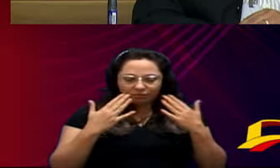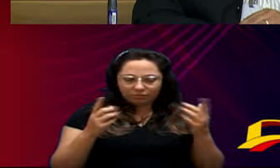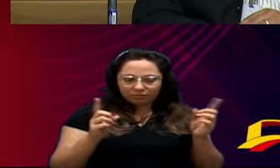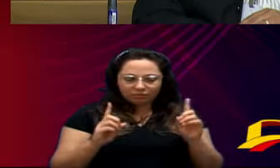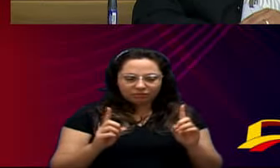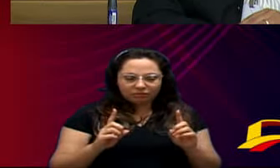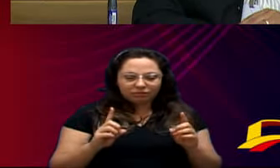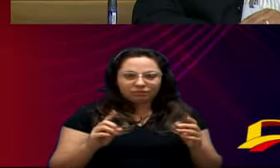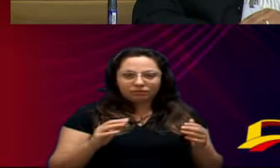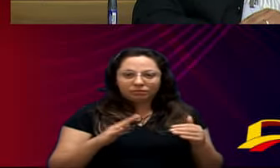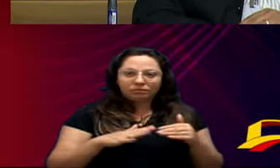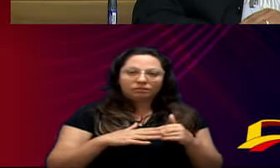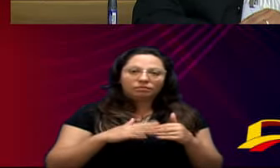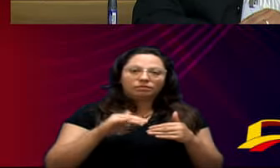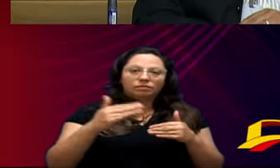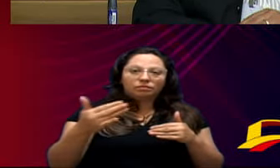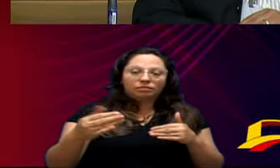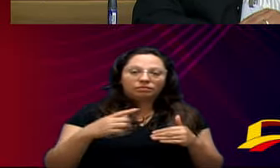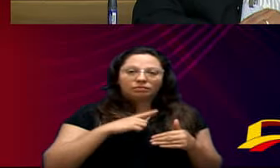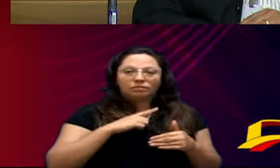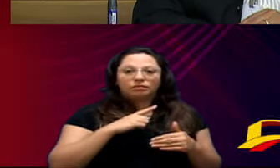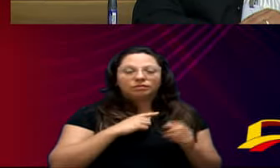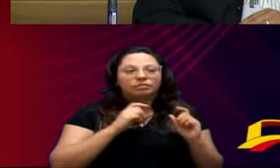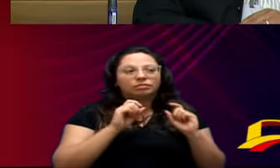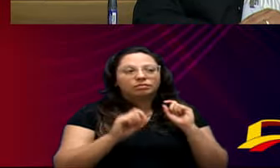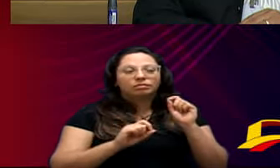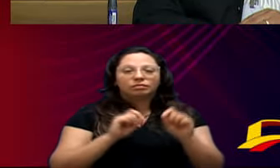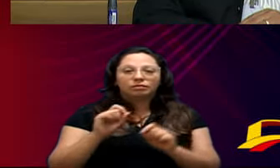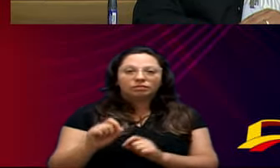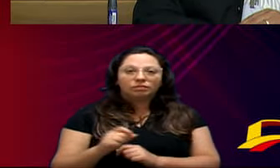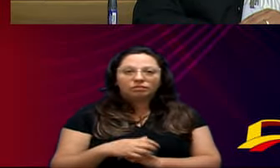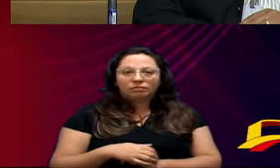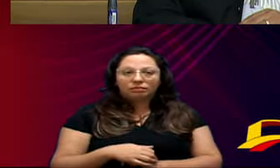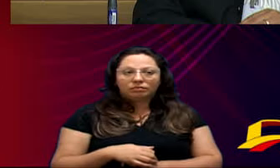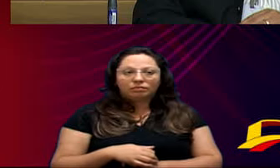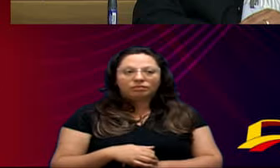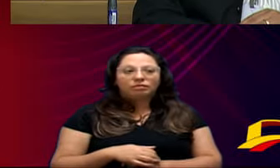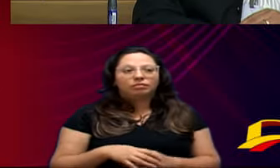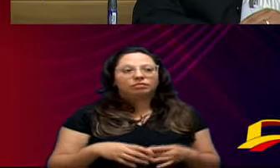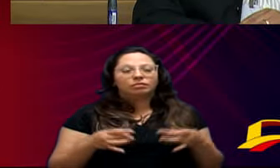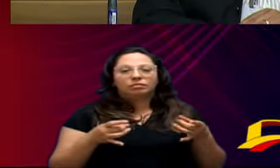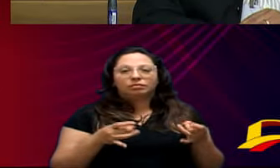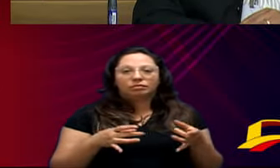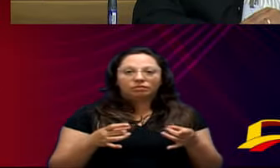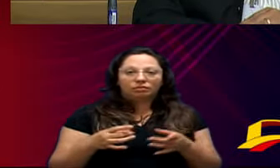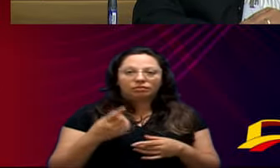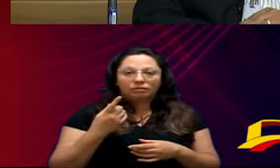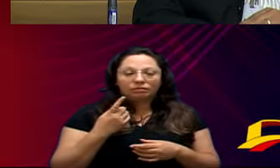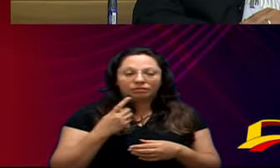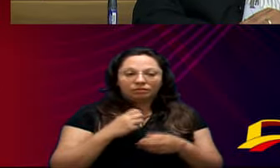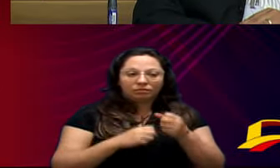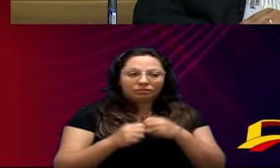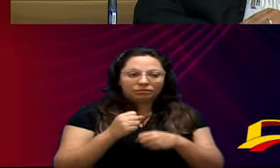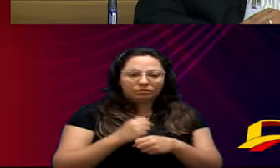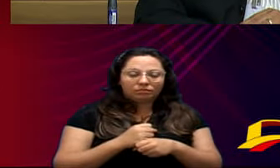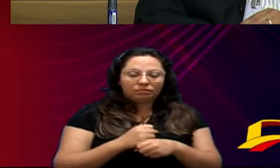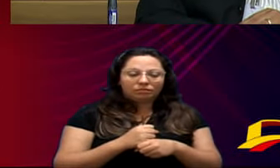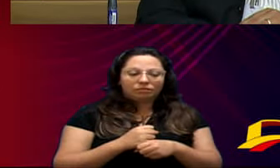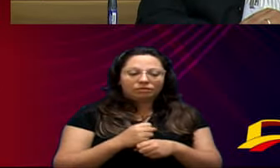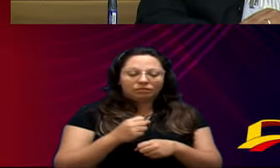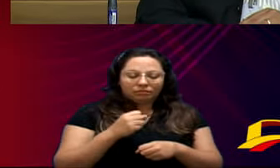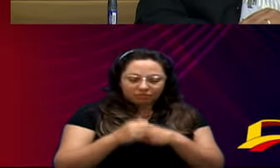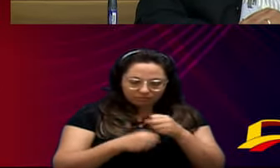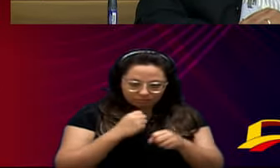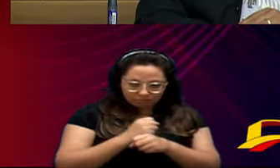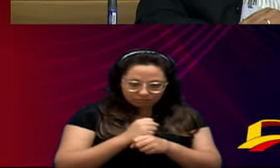médio e longo prazo Olha a gente tem isso que foram abandonados nesses últimos anos nesse ano a gente conseguiu